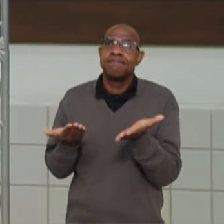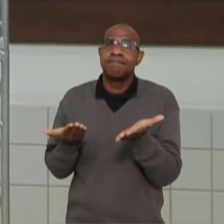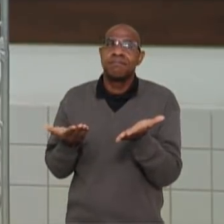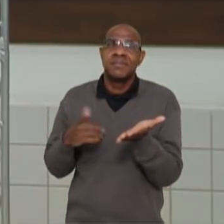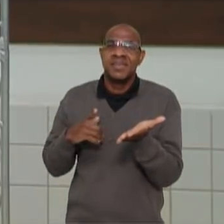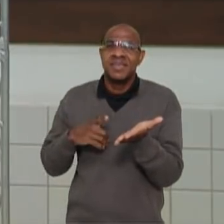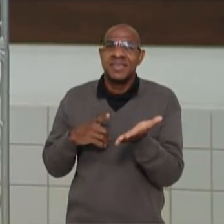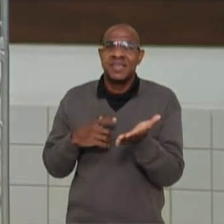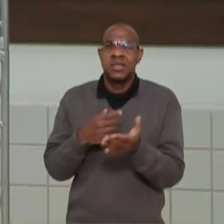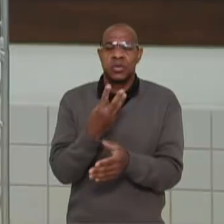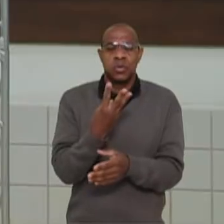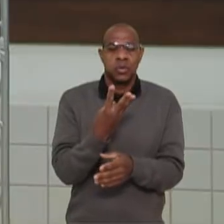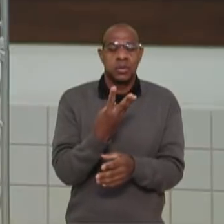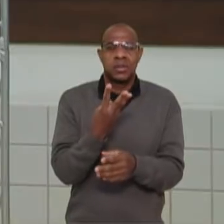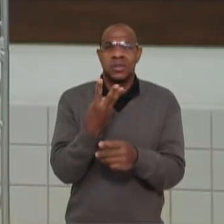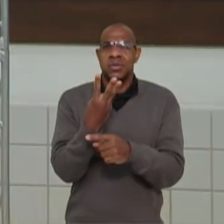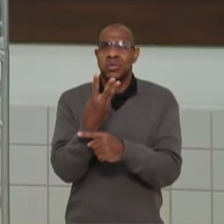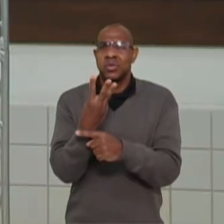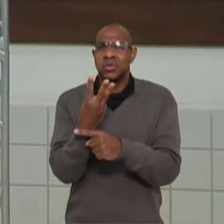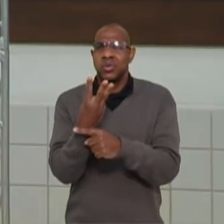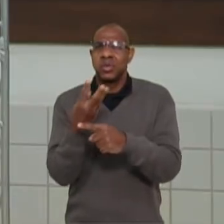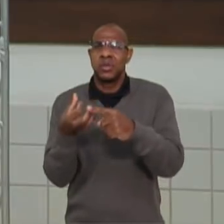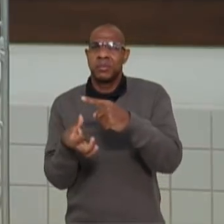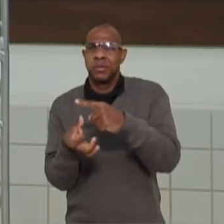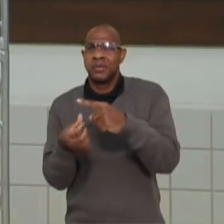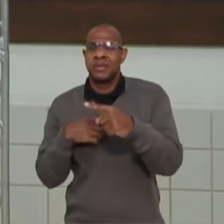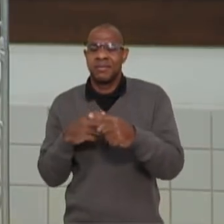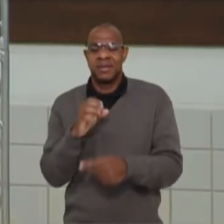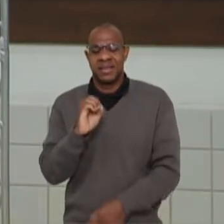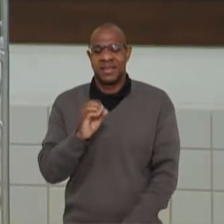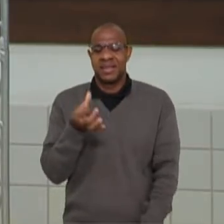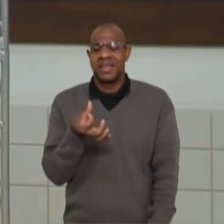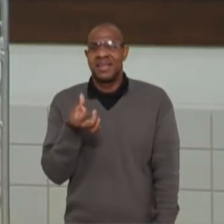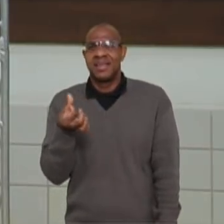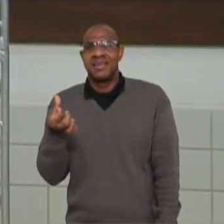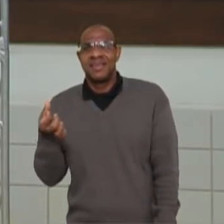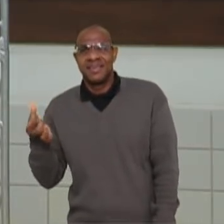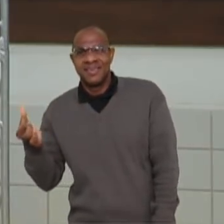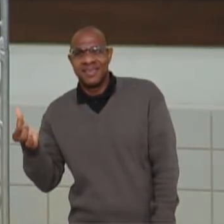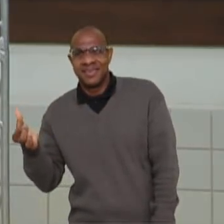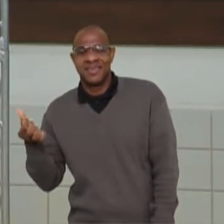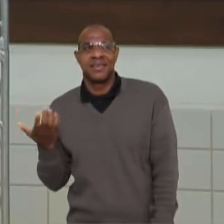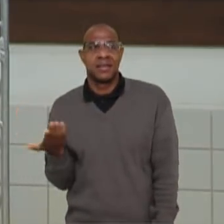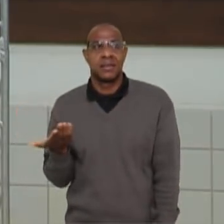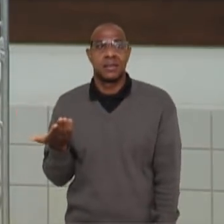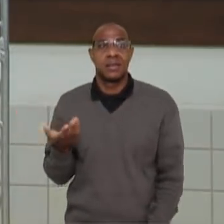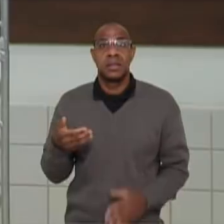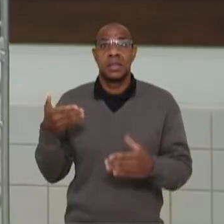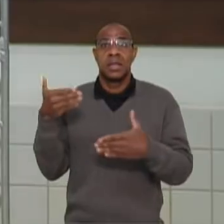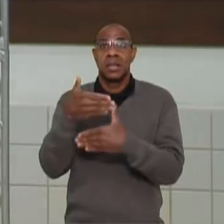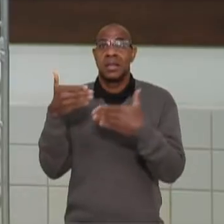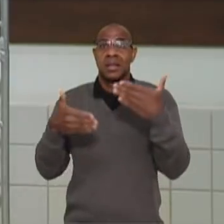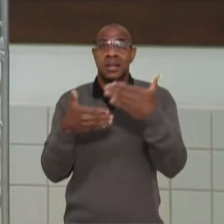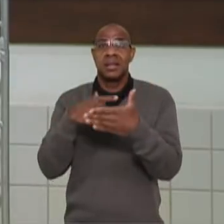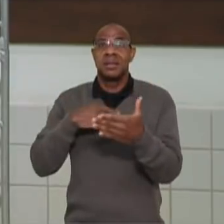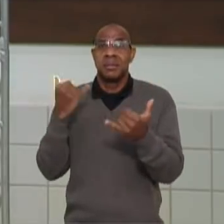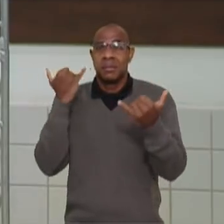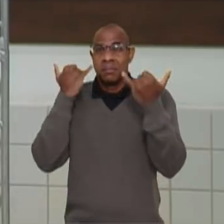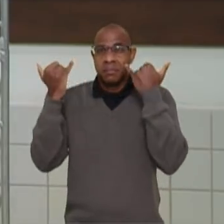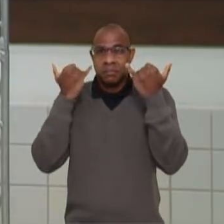2 sobre 3, que dava 0,6663 pontinhos, certo? E daí no slide tinha uma informação